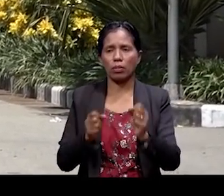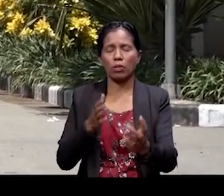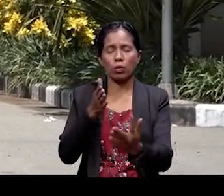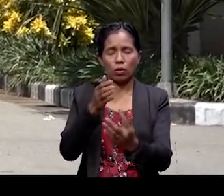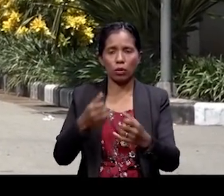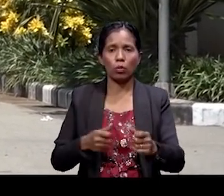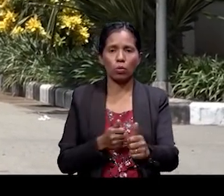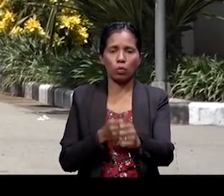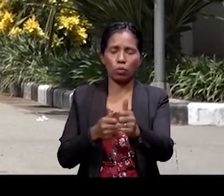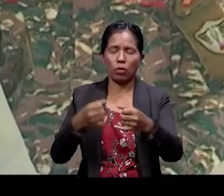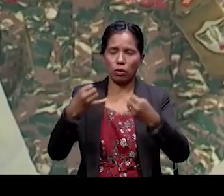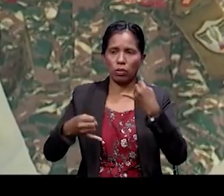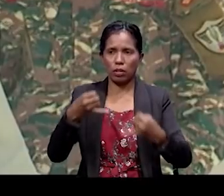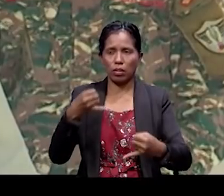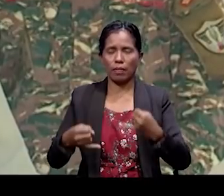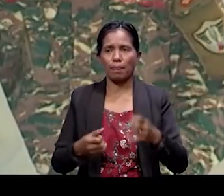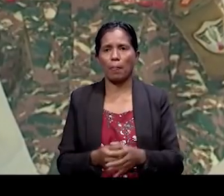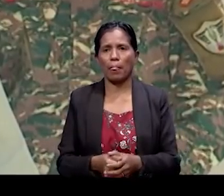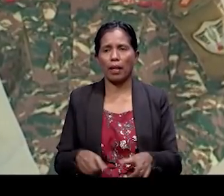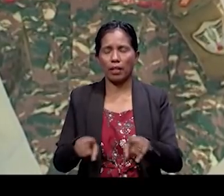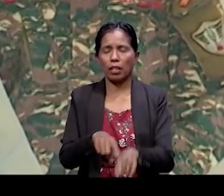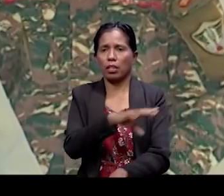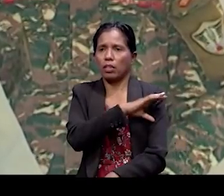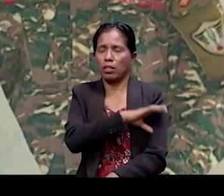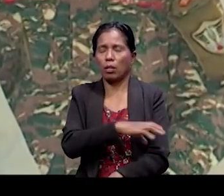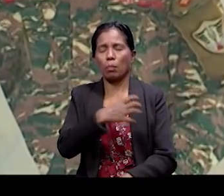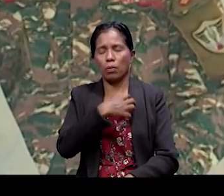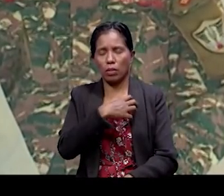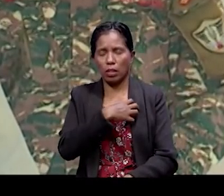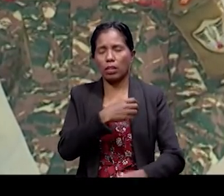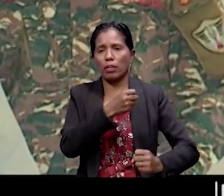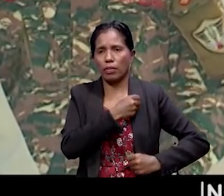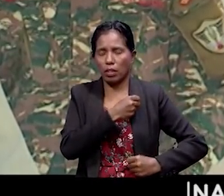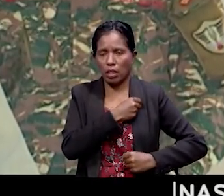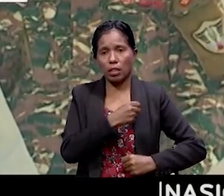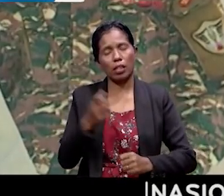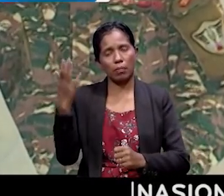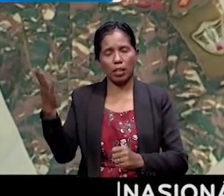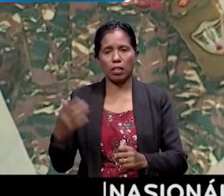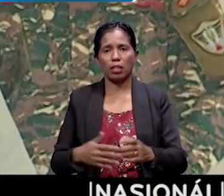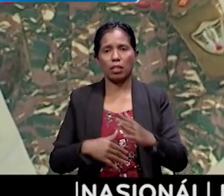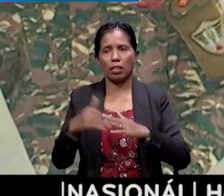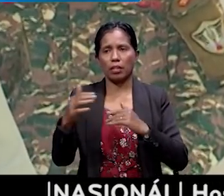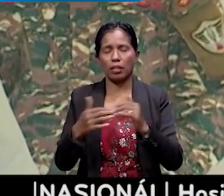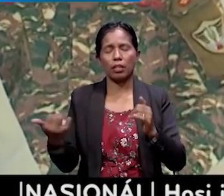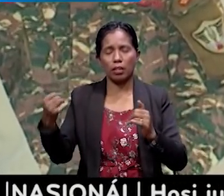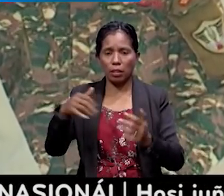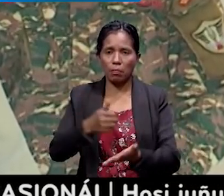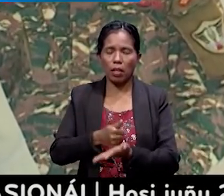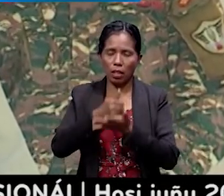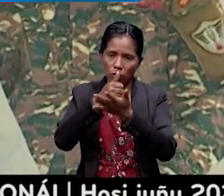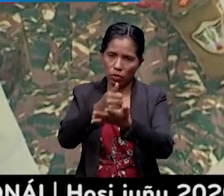justiça. Agente de segurança, polícia e fretel né, dá a ruma, se a nema facilita